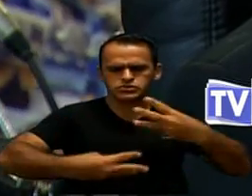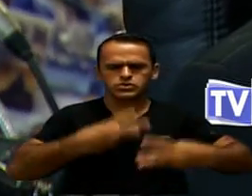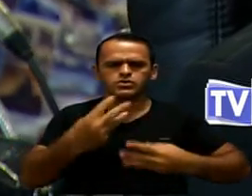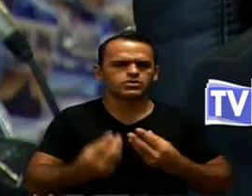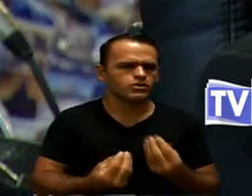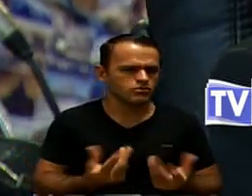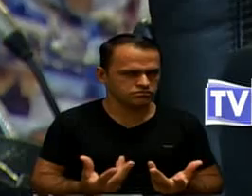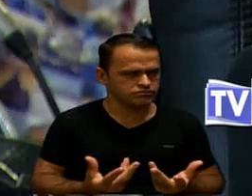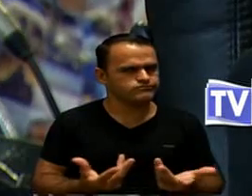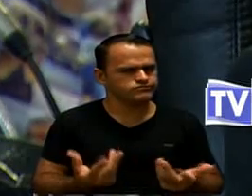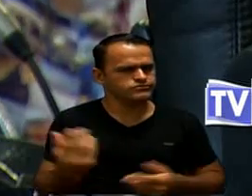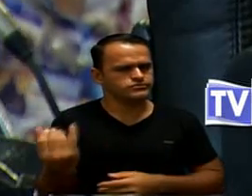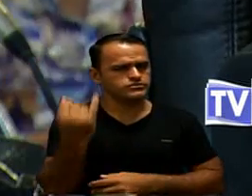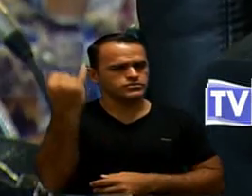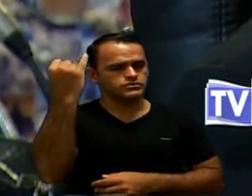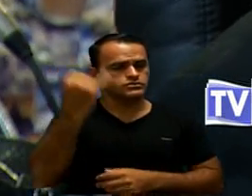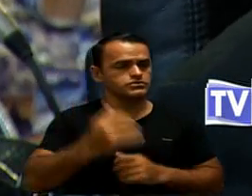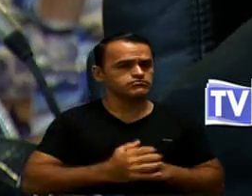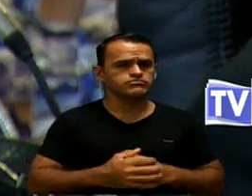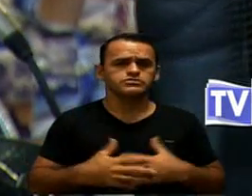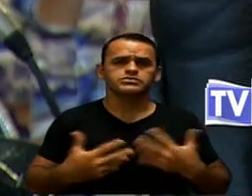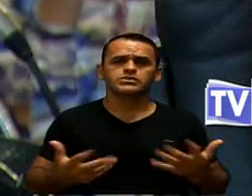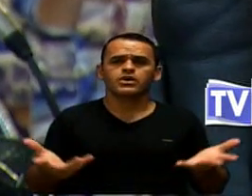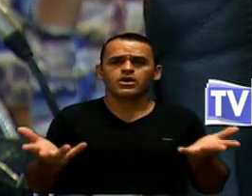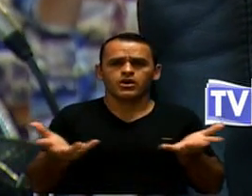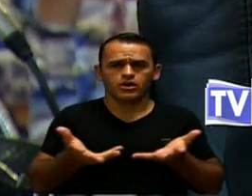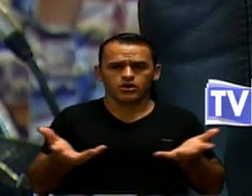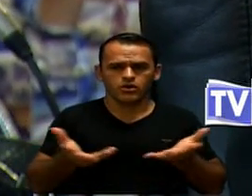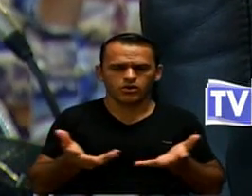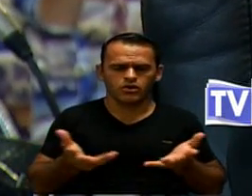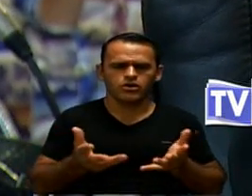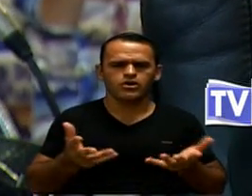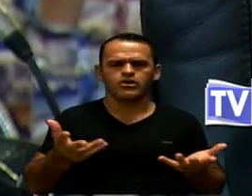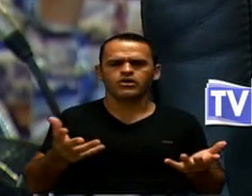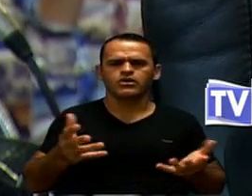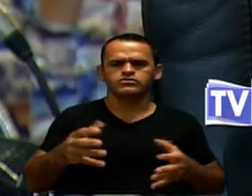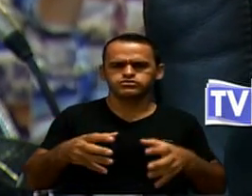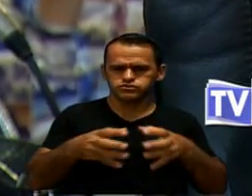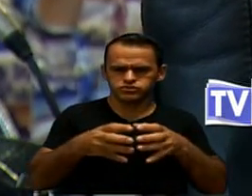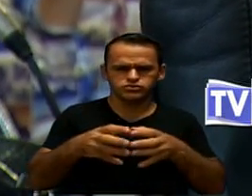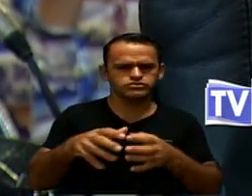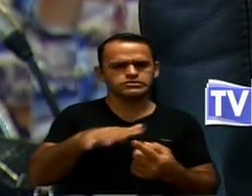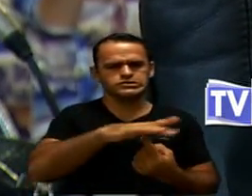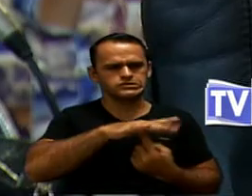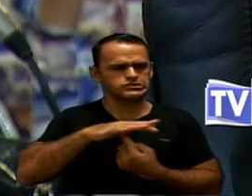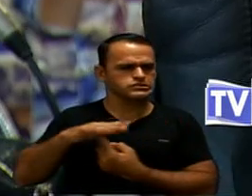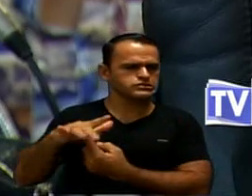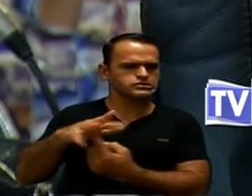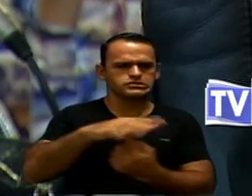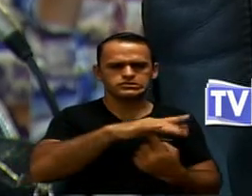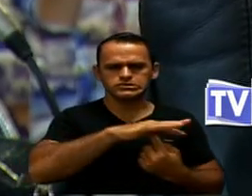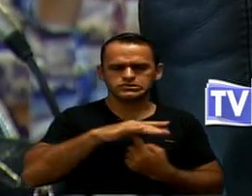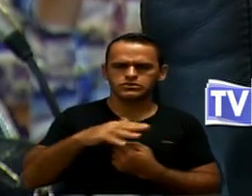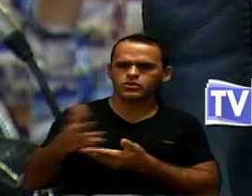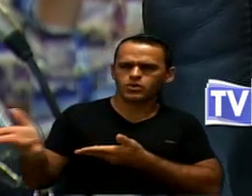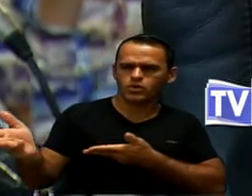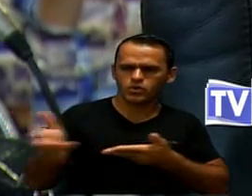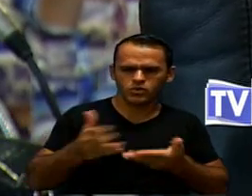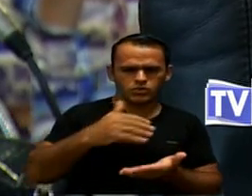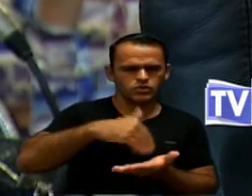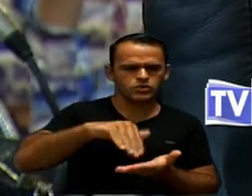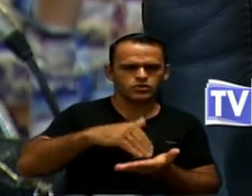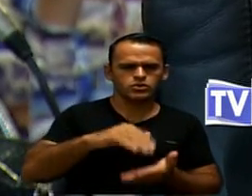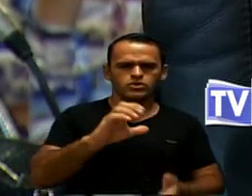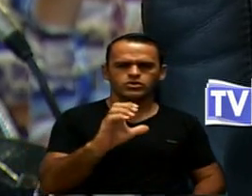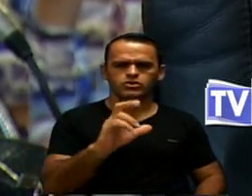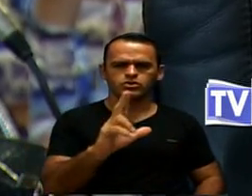cidade. Isso é muito importante. Talvez, bom, agora, como comissão de meio ambiente, nós já vamos convidar o secretário